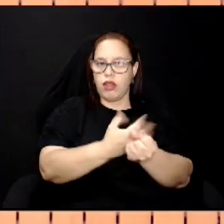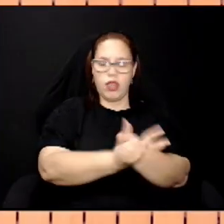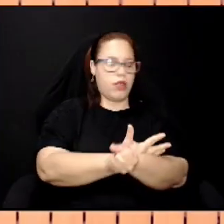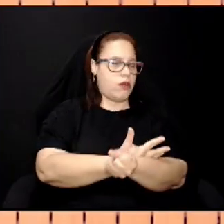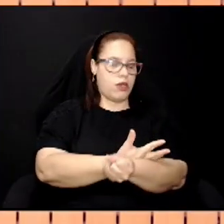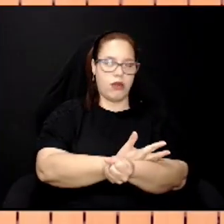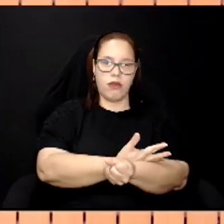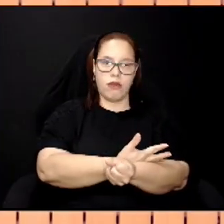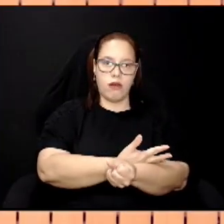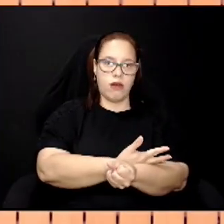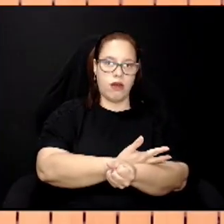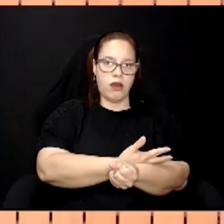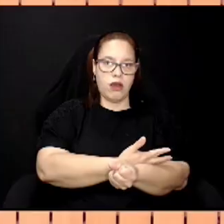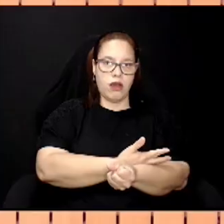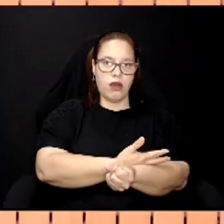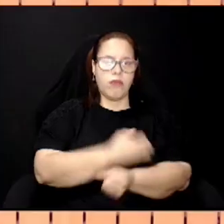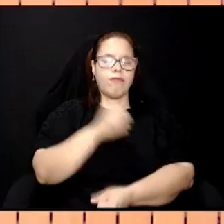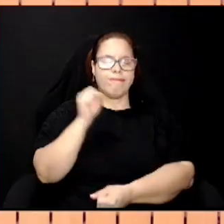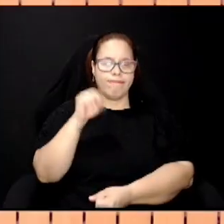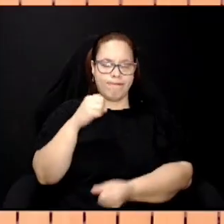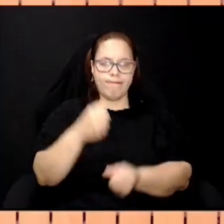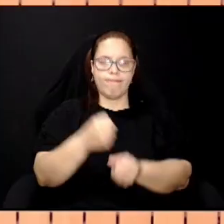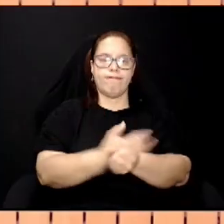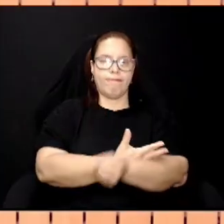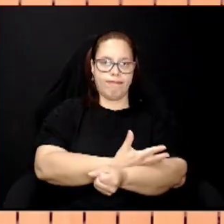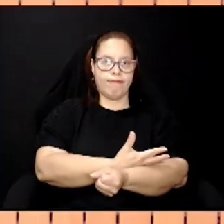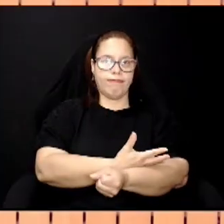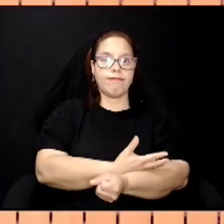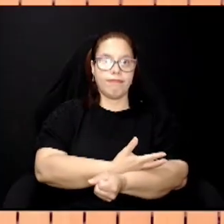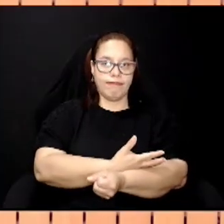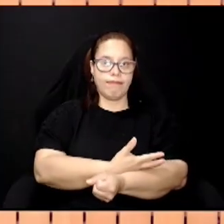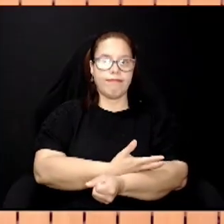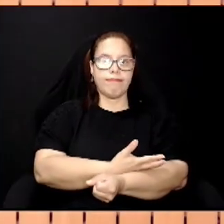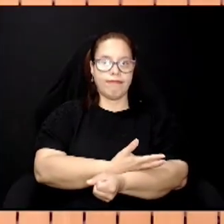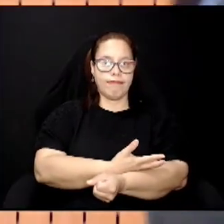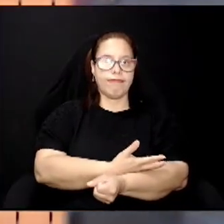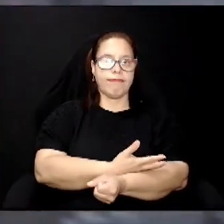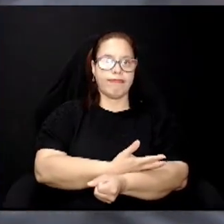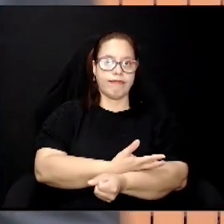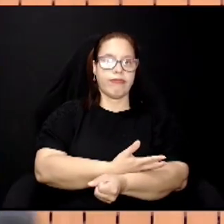Mas que emoção! Que emoções!